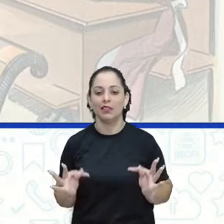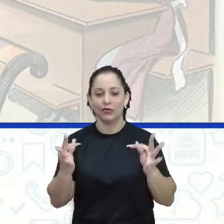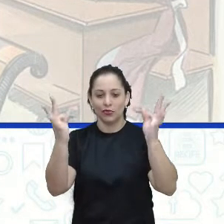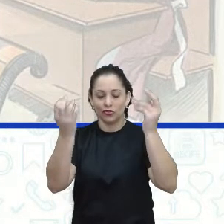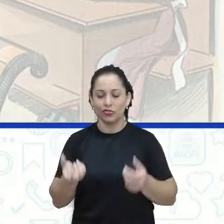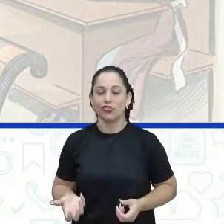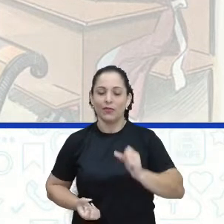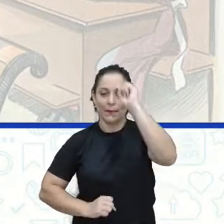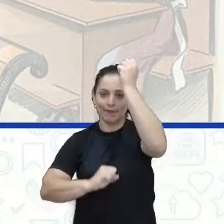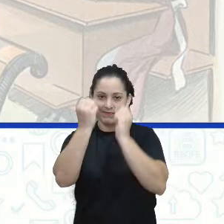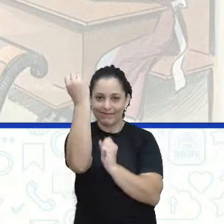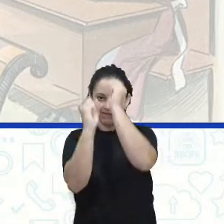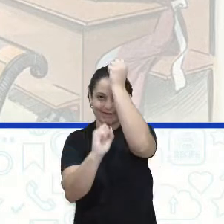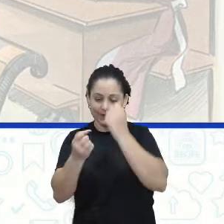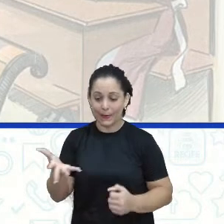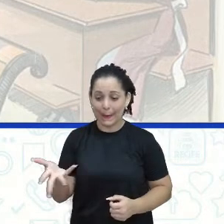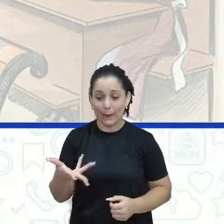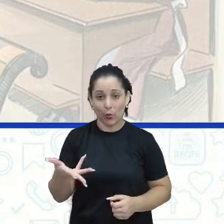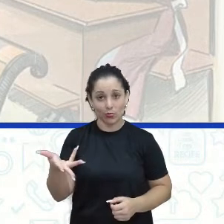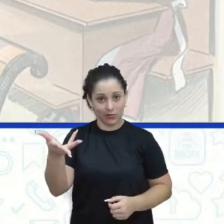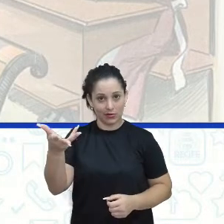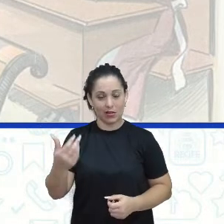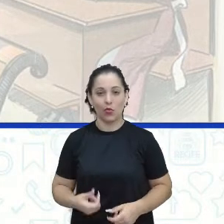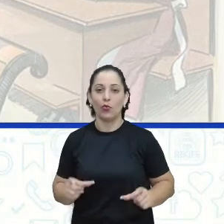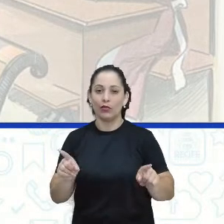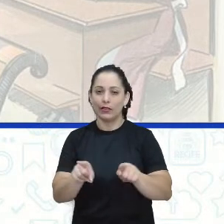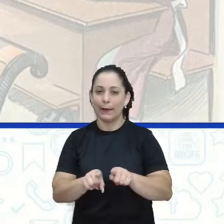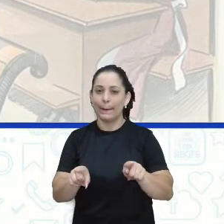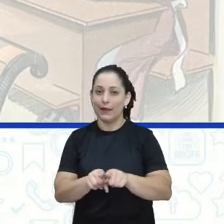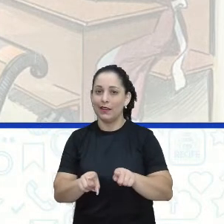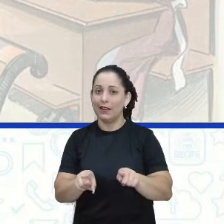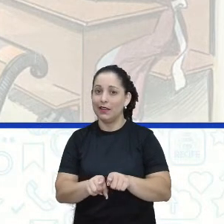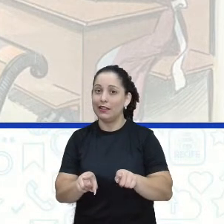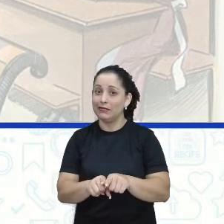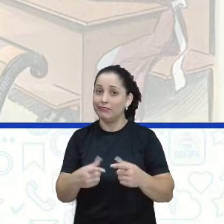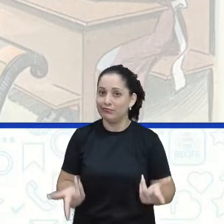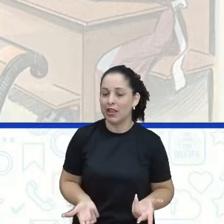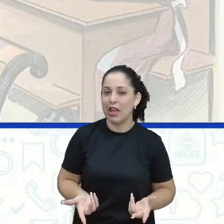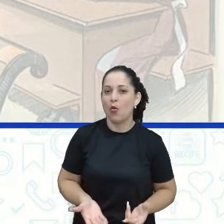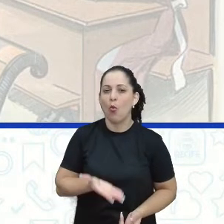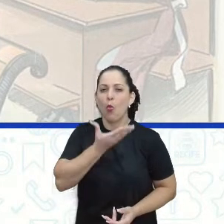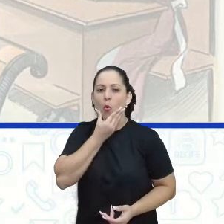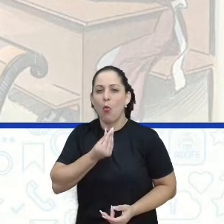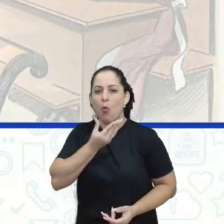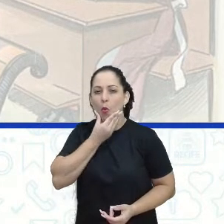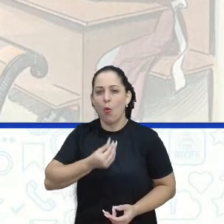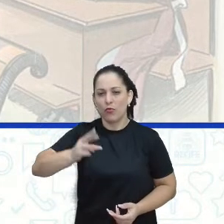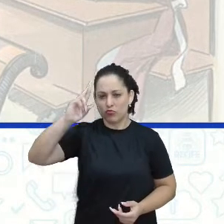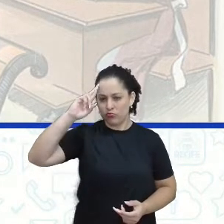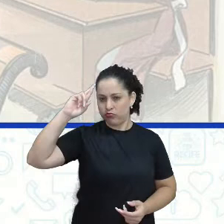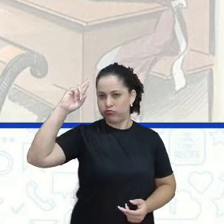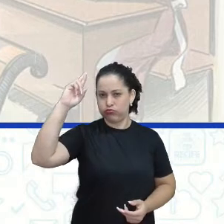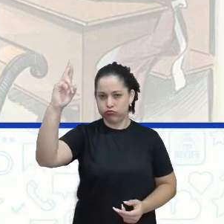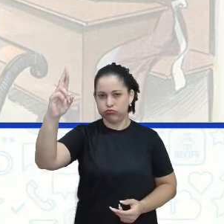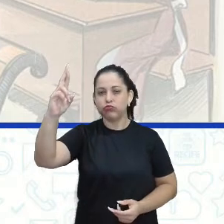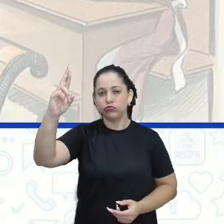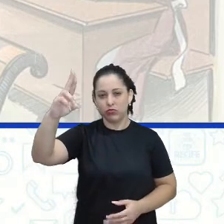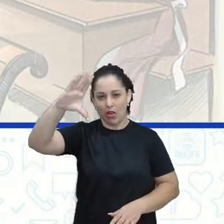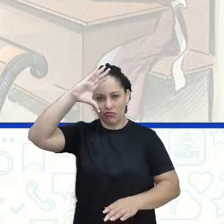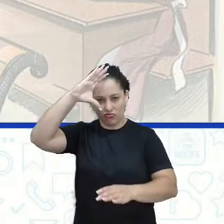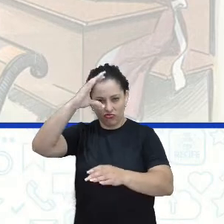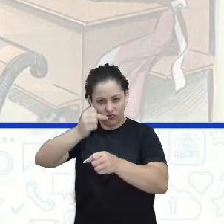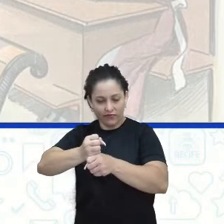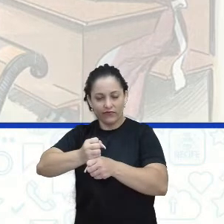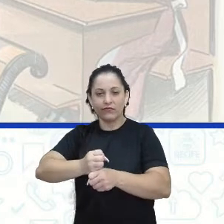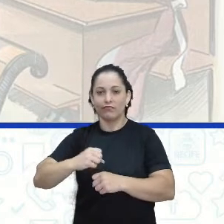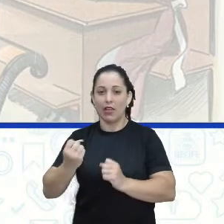industrial e a associação do capital industrial, ou seja, os grandes donos de indústria, né, ao capital financeiro,